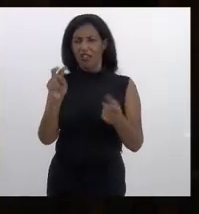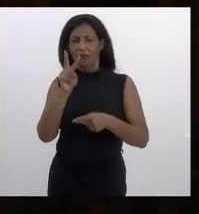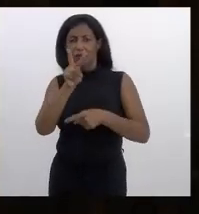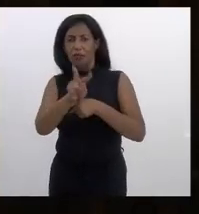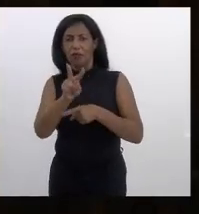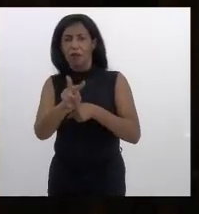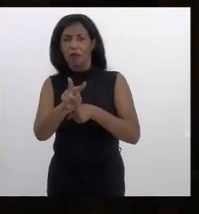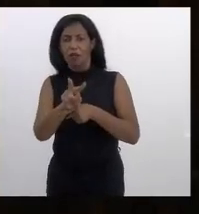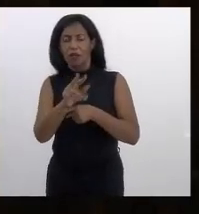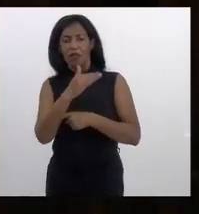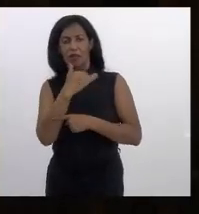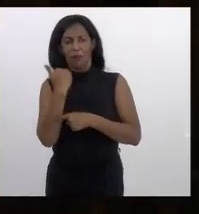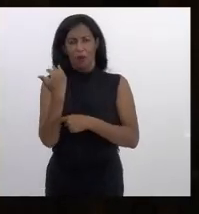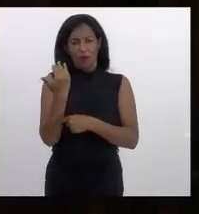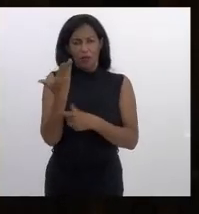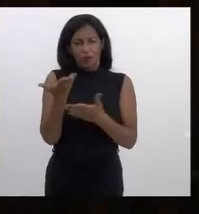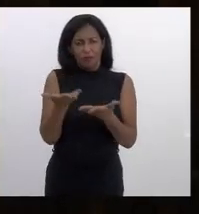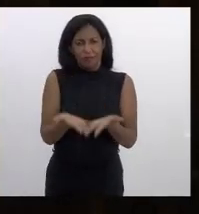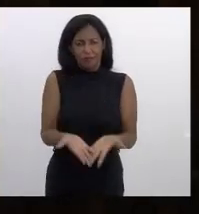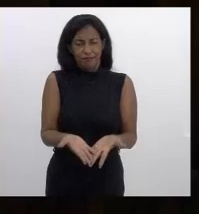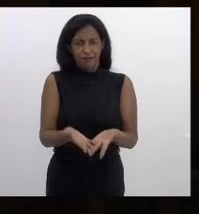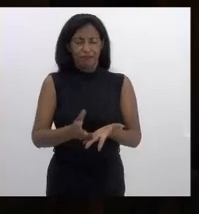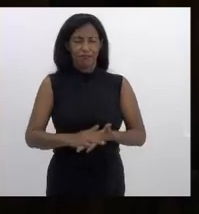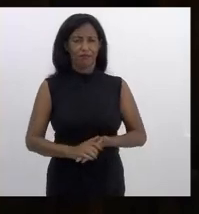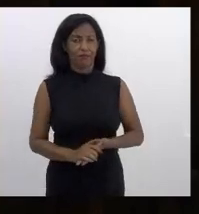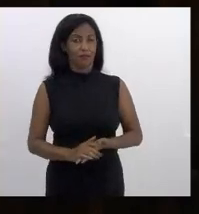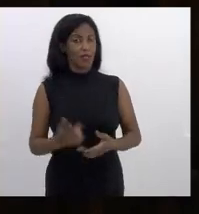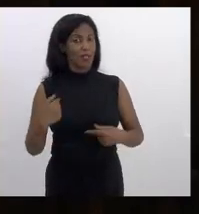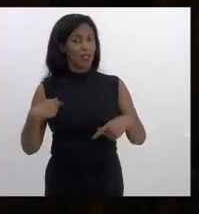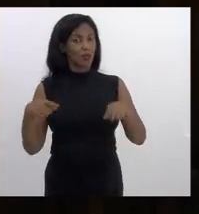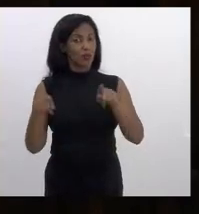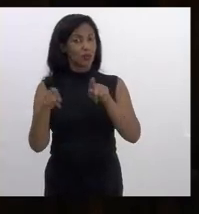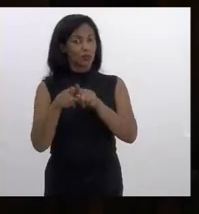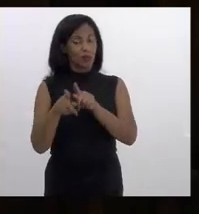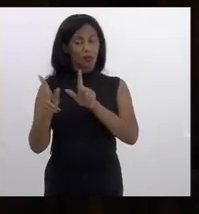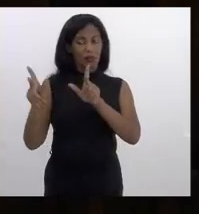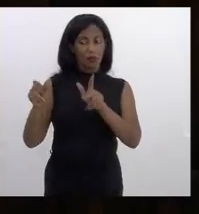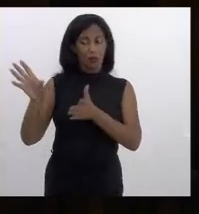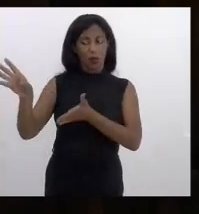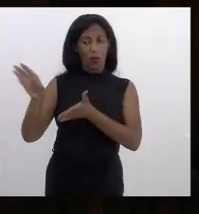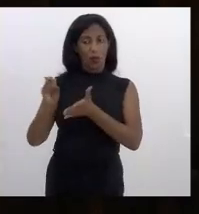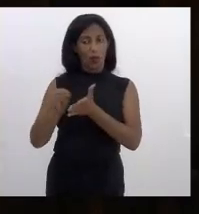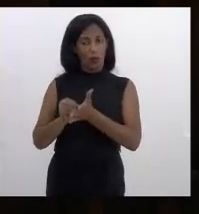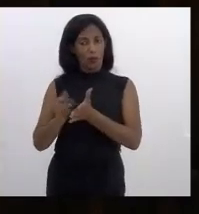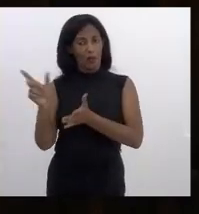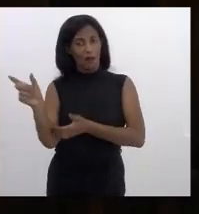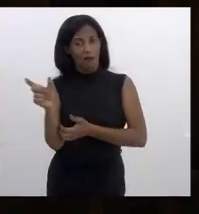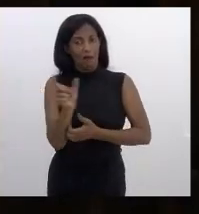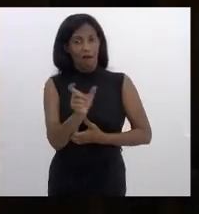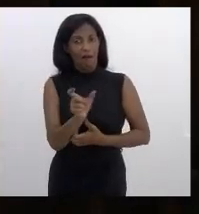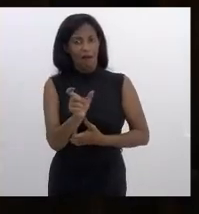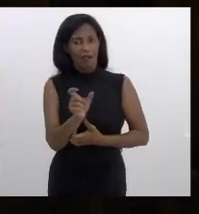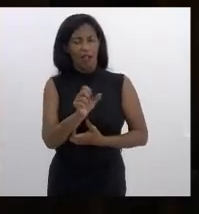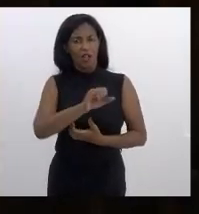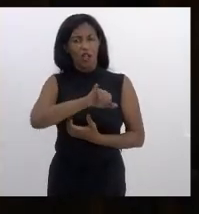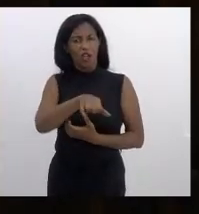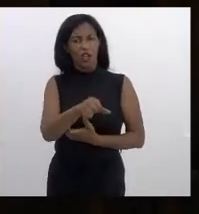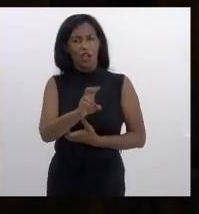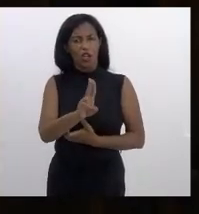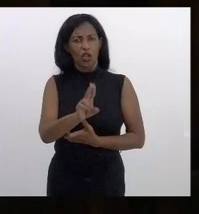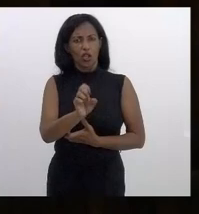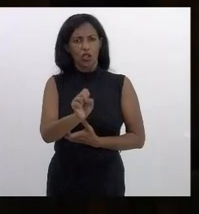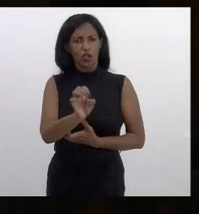proteção da Morte fita tá E aí eu também vou usar aqui o termo usado pelo Nobre Coronel do Corpo de Bombeiros justeza